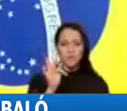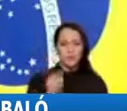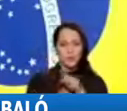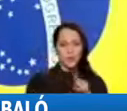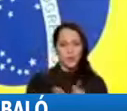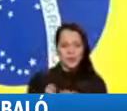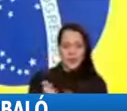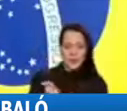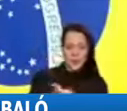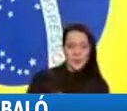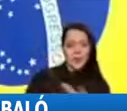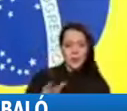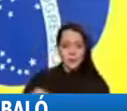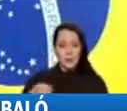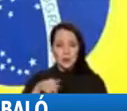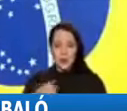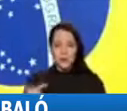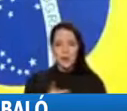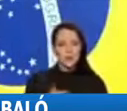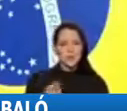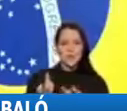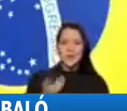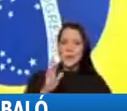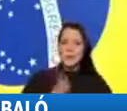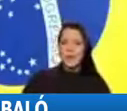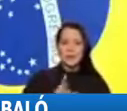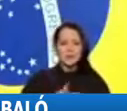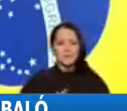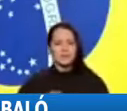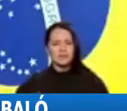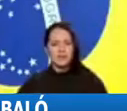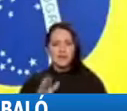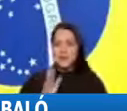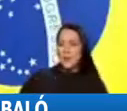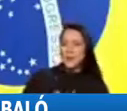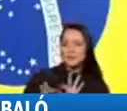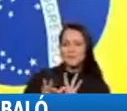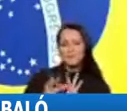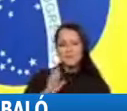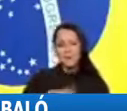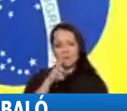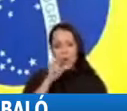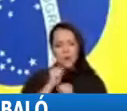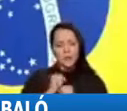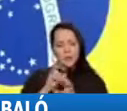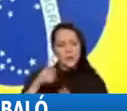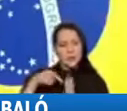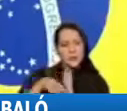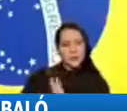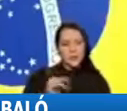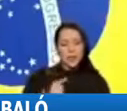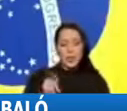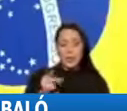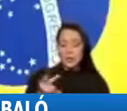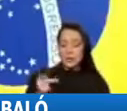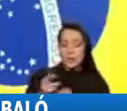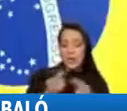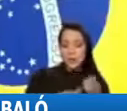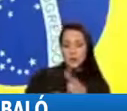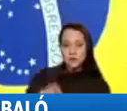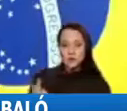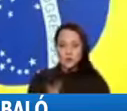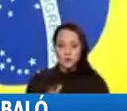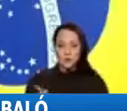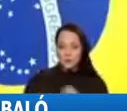promete o maior diversificação e o maior aprofundamento da relação aos entre os povos